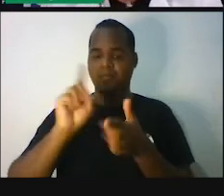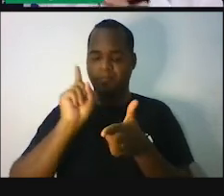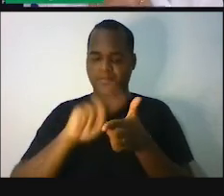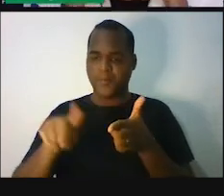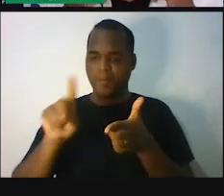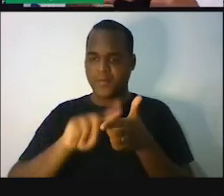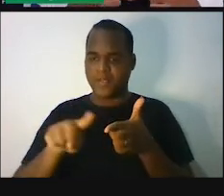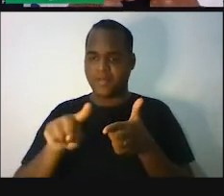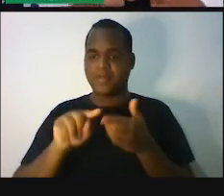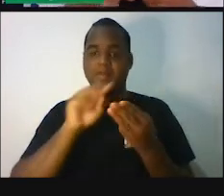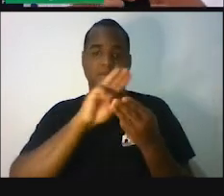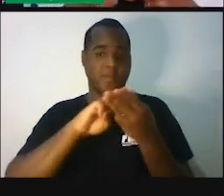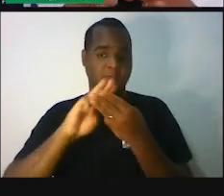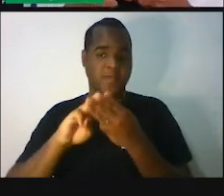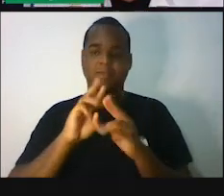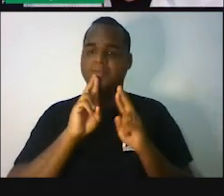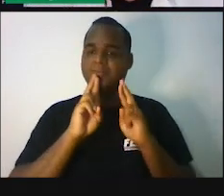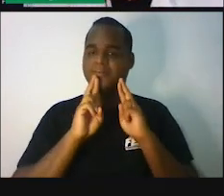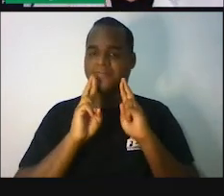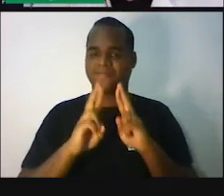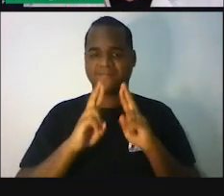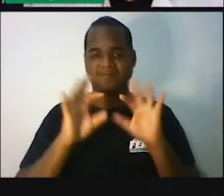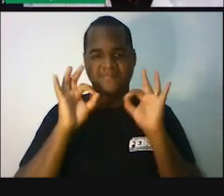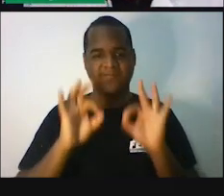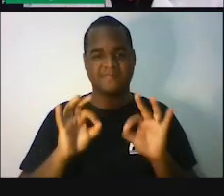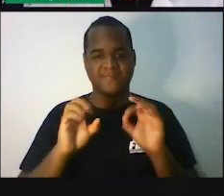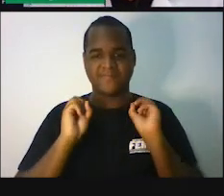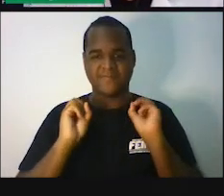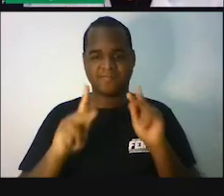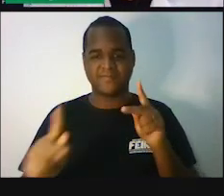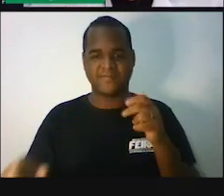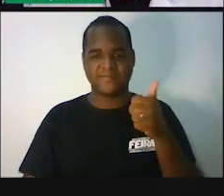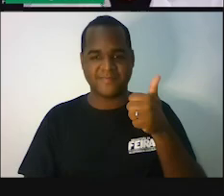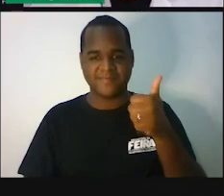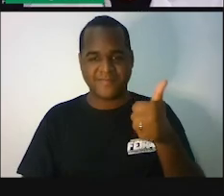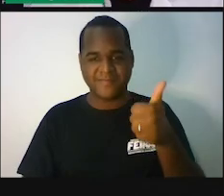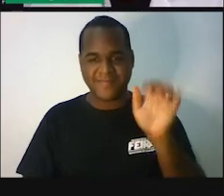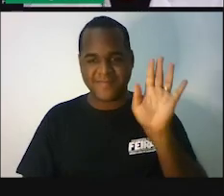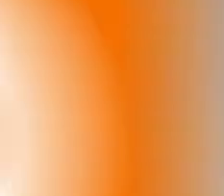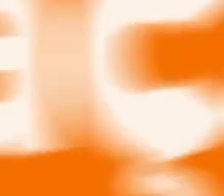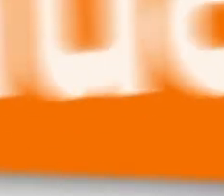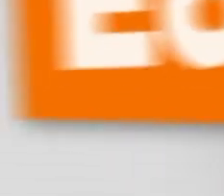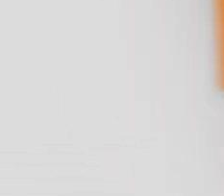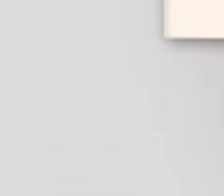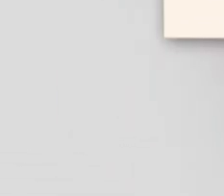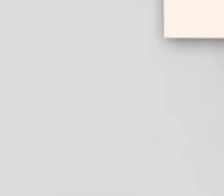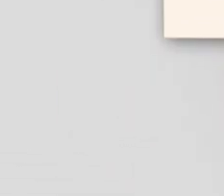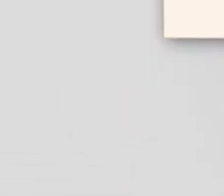problema, matemática é solução. Valeu, até mais!